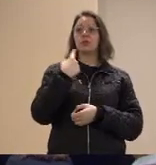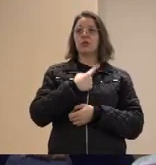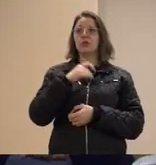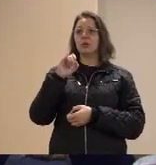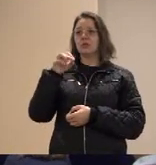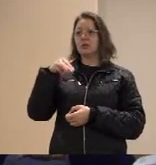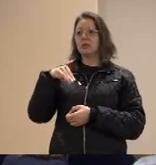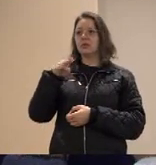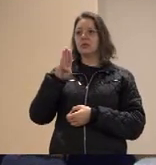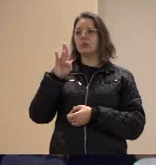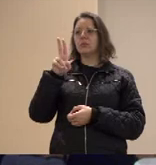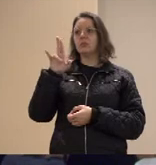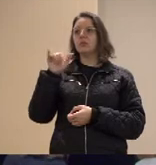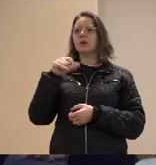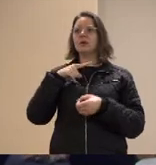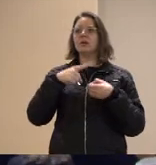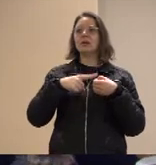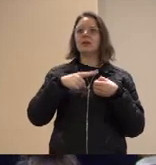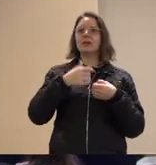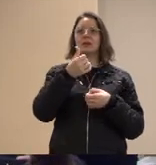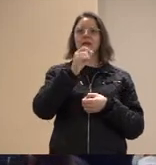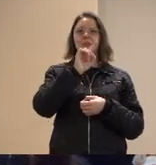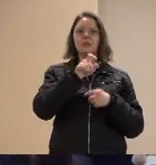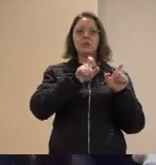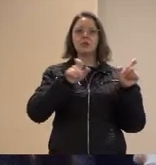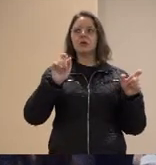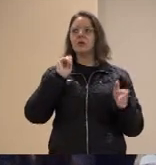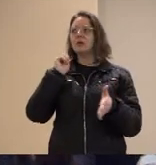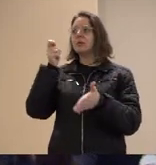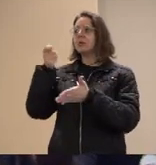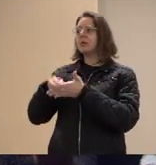de 6.200 habitantes, pagamos fixo